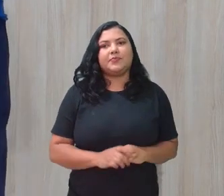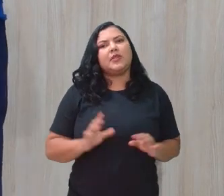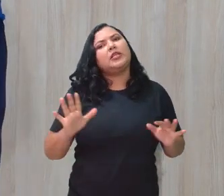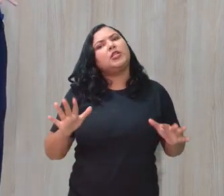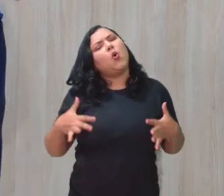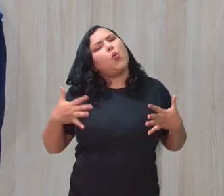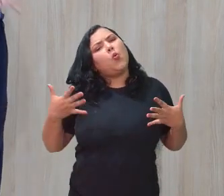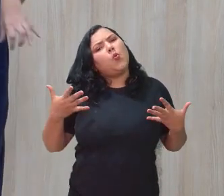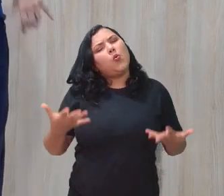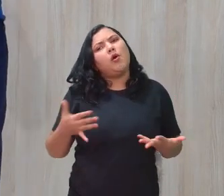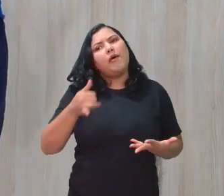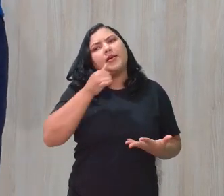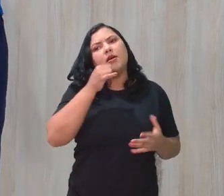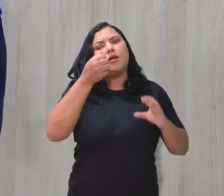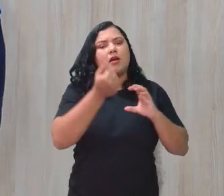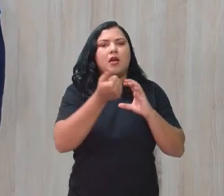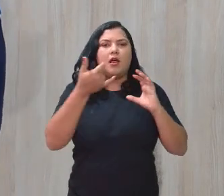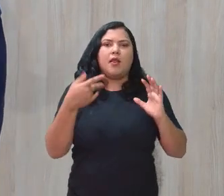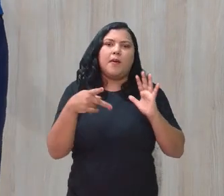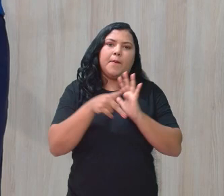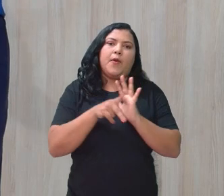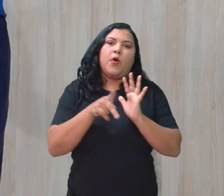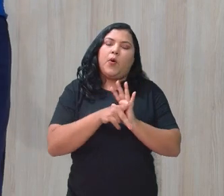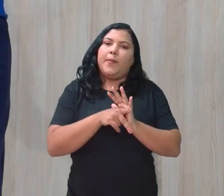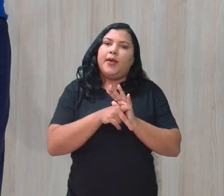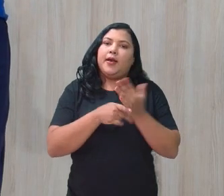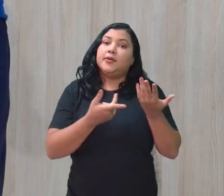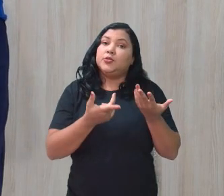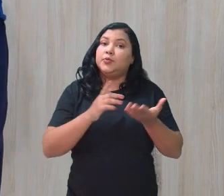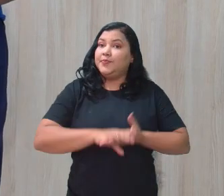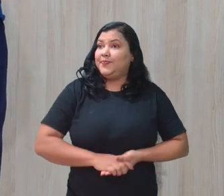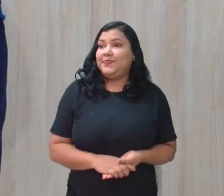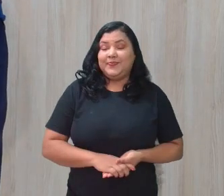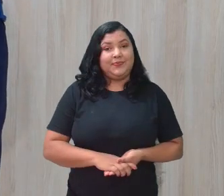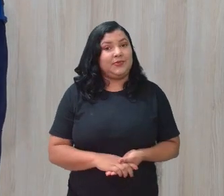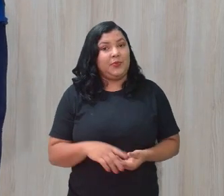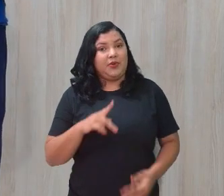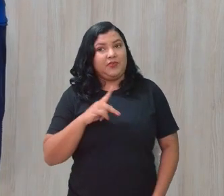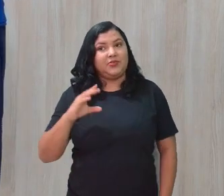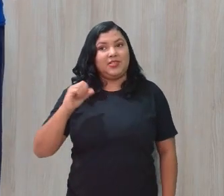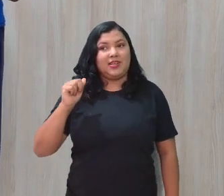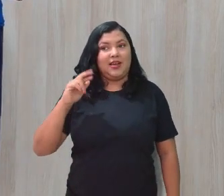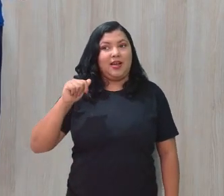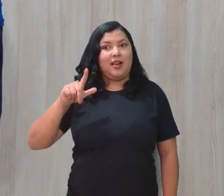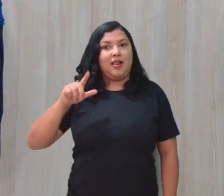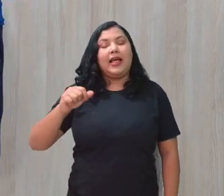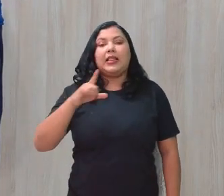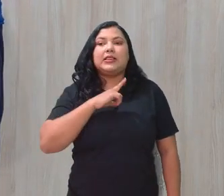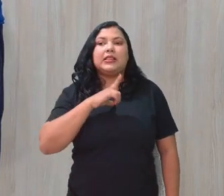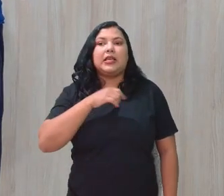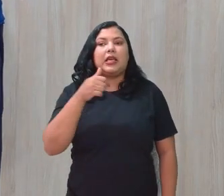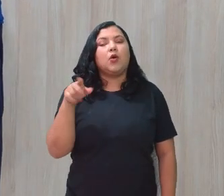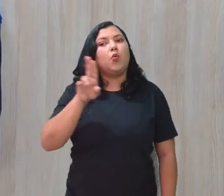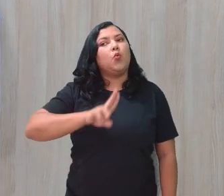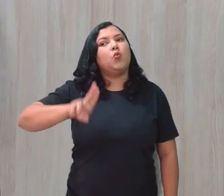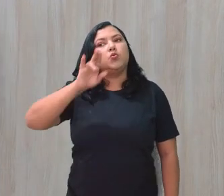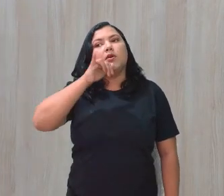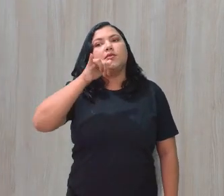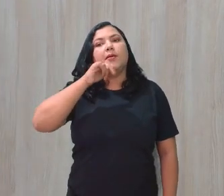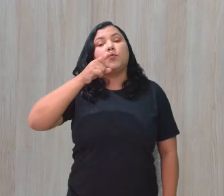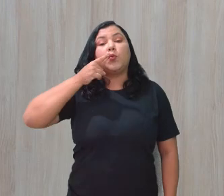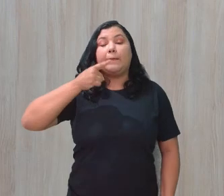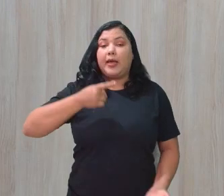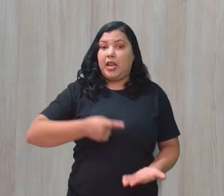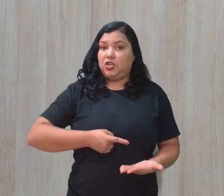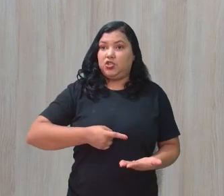quais seriam as características dessa função apelativa, né, professora Carla? Isso. A gente tem o uso do imperativo,